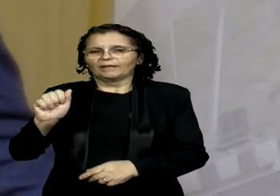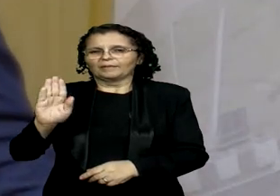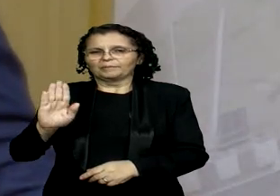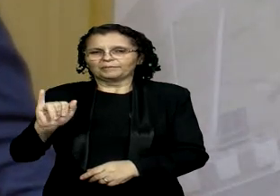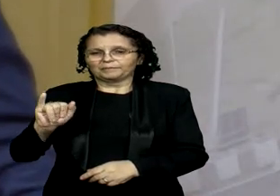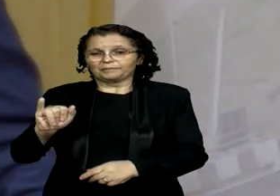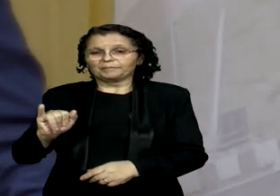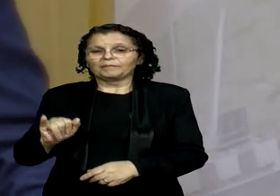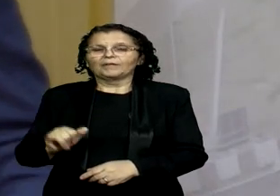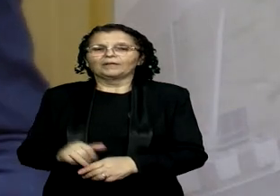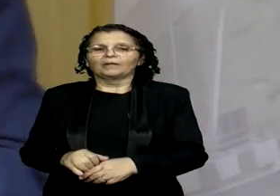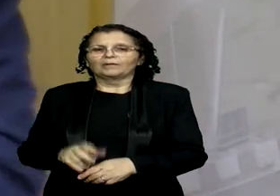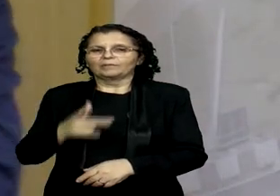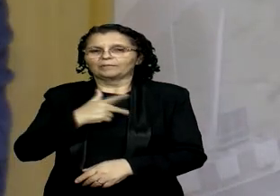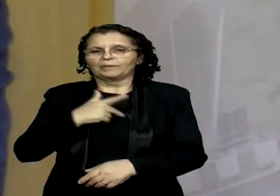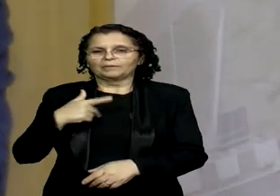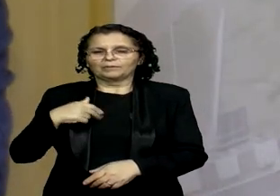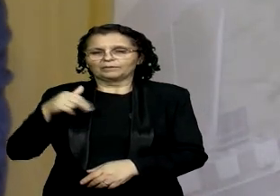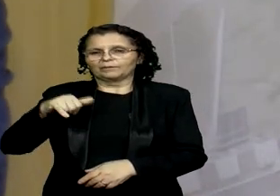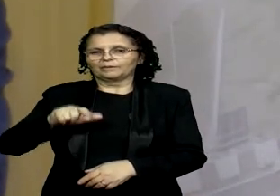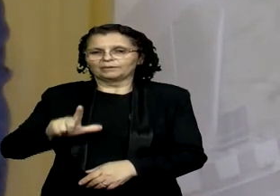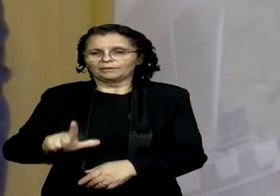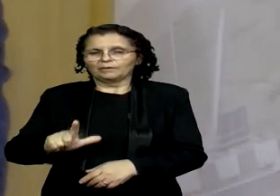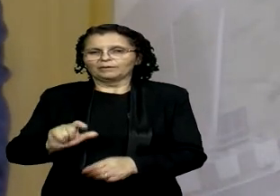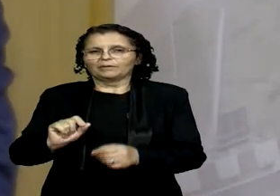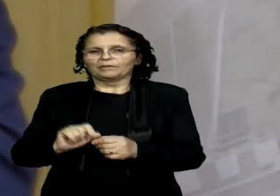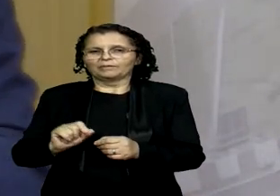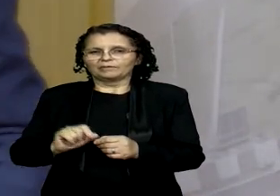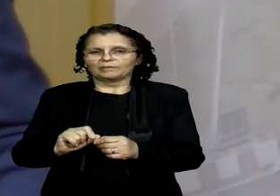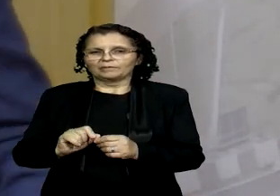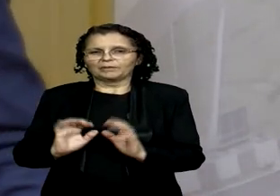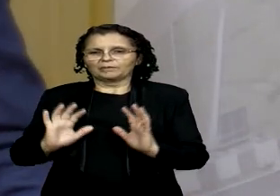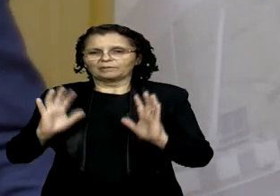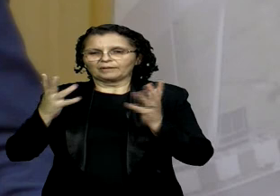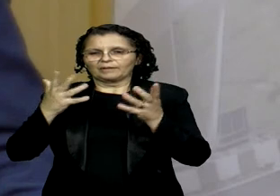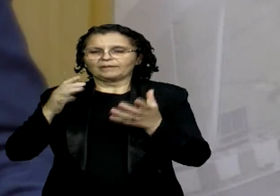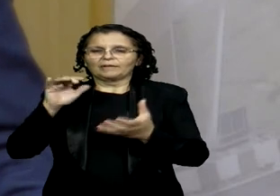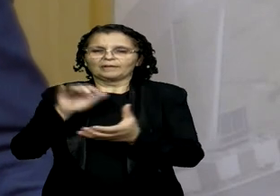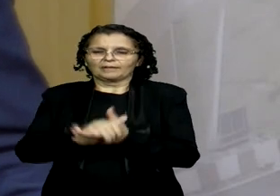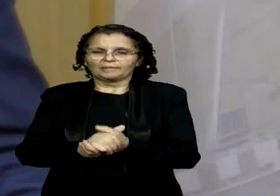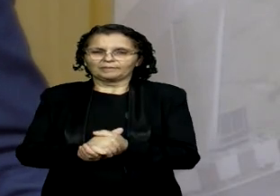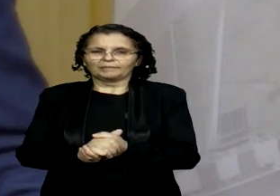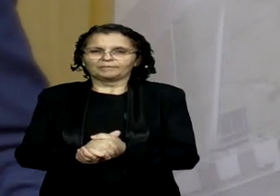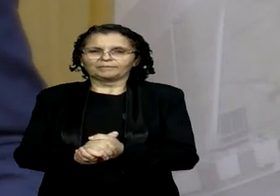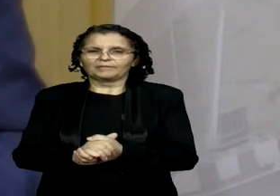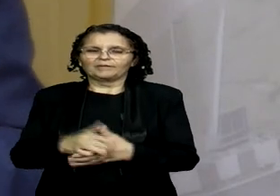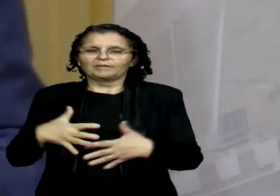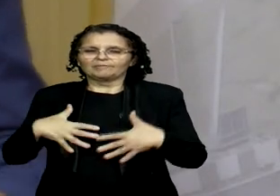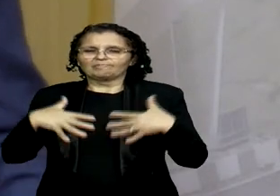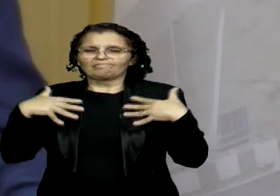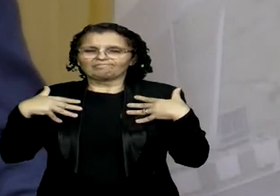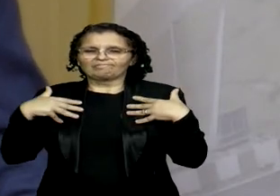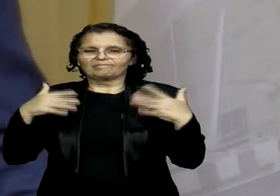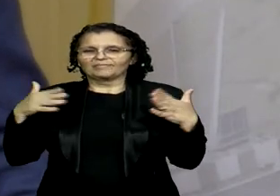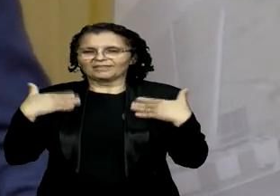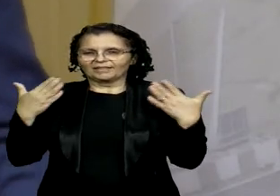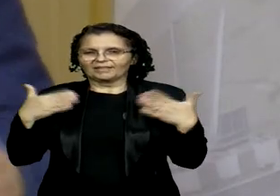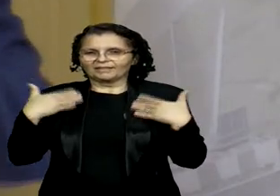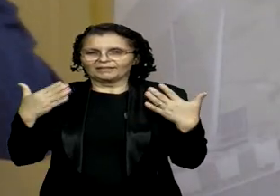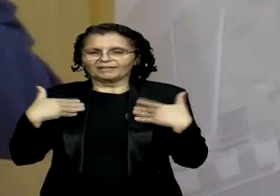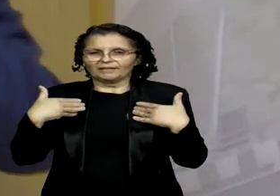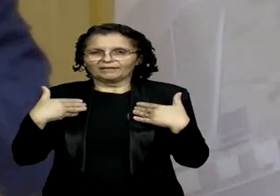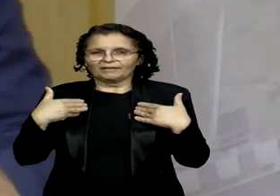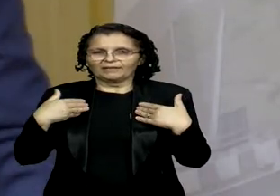seu pai, o pastor Nil, nós realizamos a cerimônia de casamento, no qual nos trouxe muita alegria.